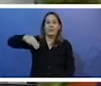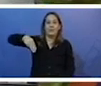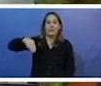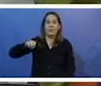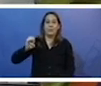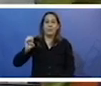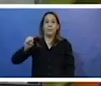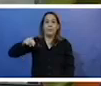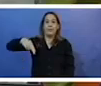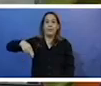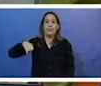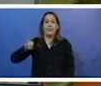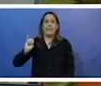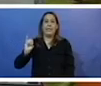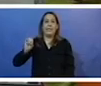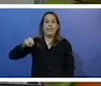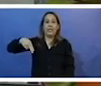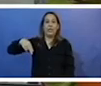Menino,